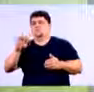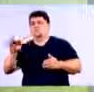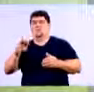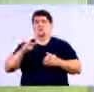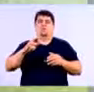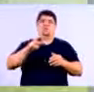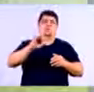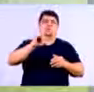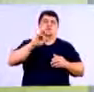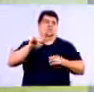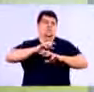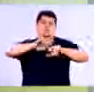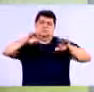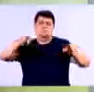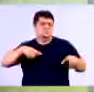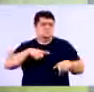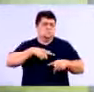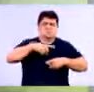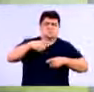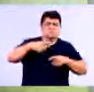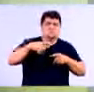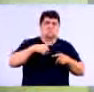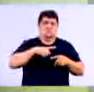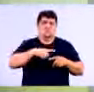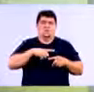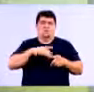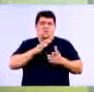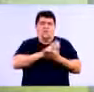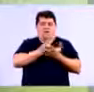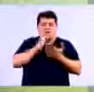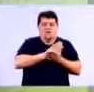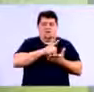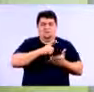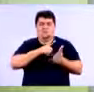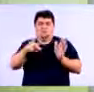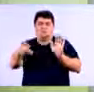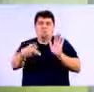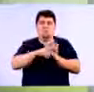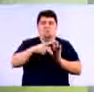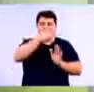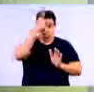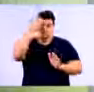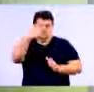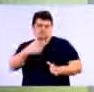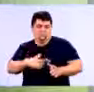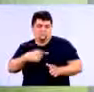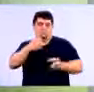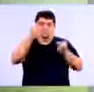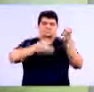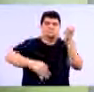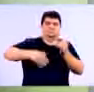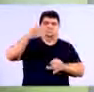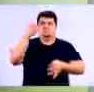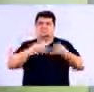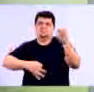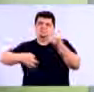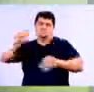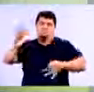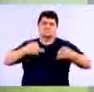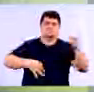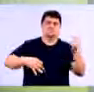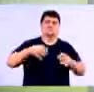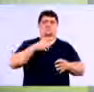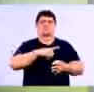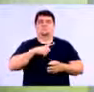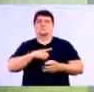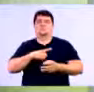ações e demais fundos, que cada banco possui um produto específico para determinado segmento dentro da instituição com os seus